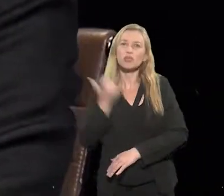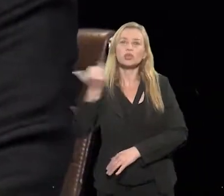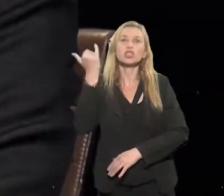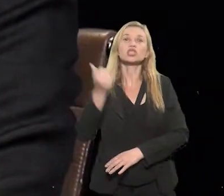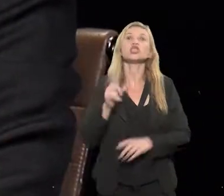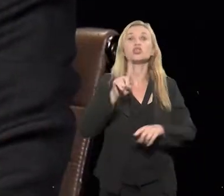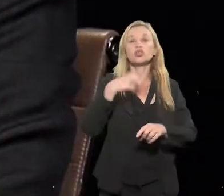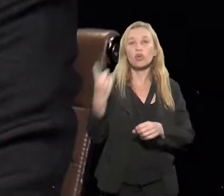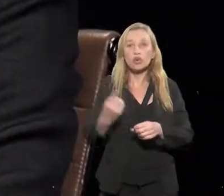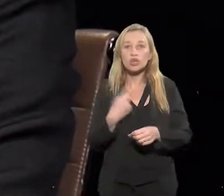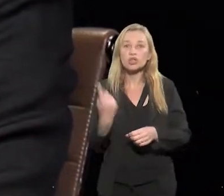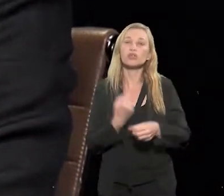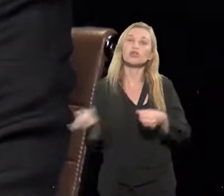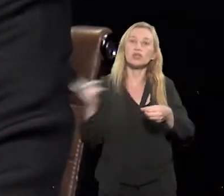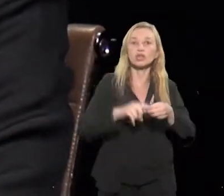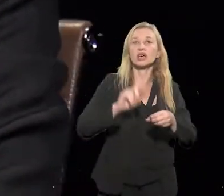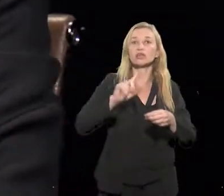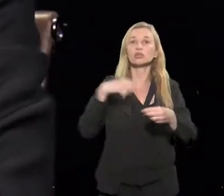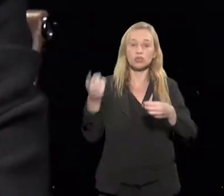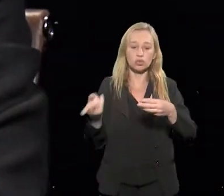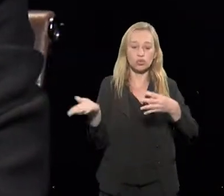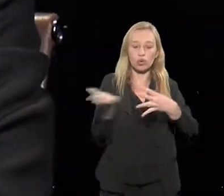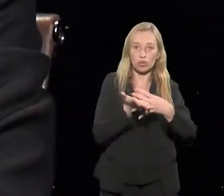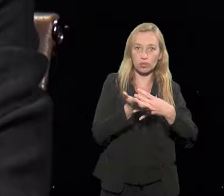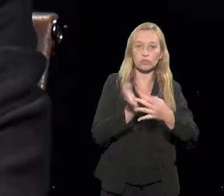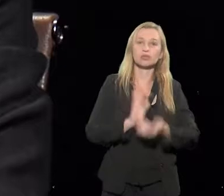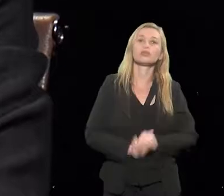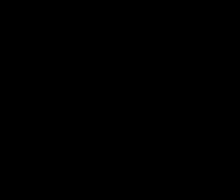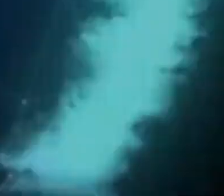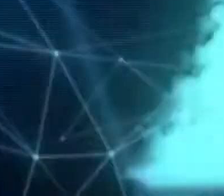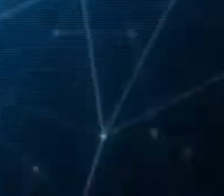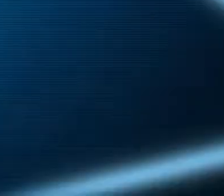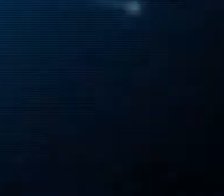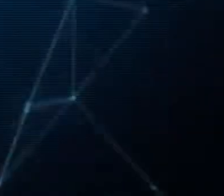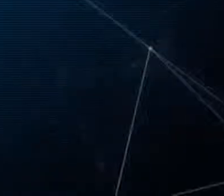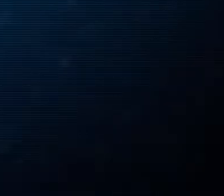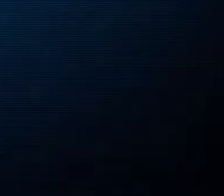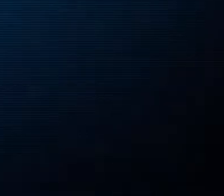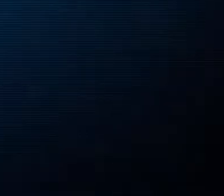muito empolgante e nós vamos voltar a ele no próximo bloco.